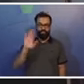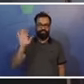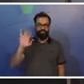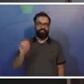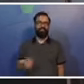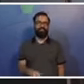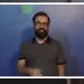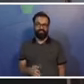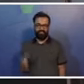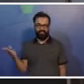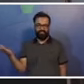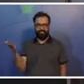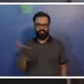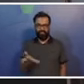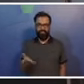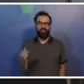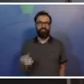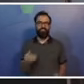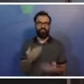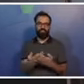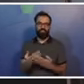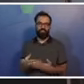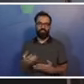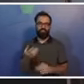Olá pessoal, sejam bem-vindos a mais uma aula de matemática.